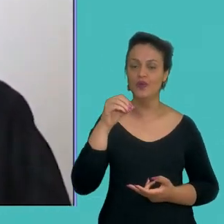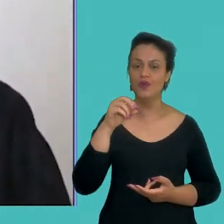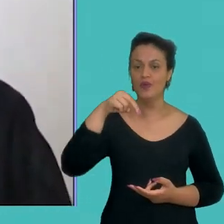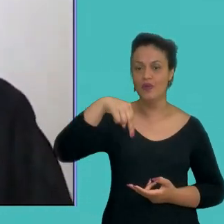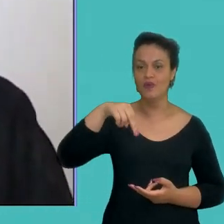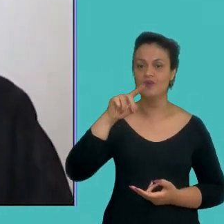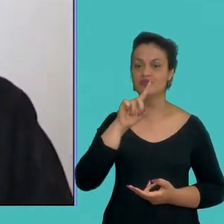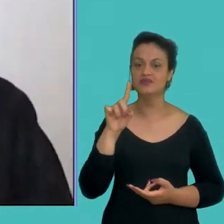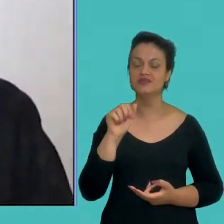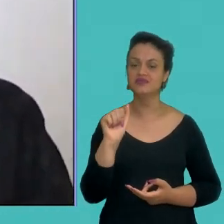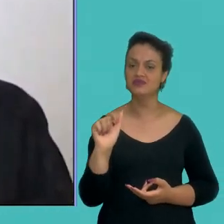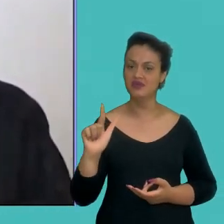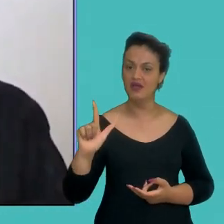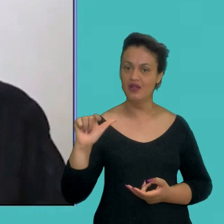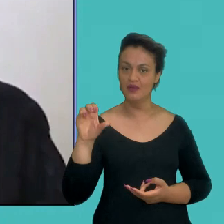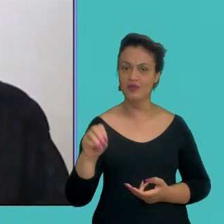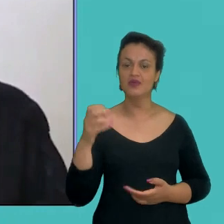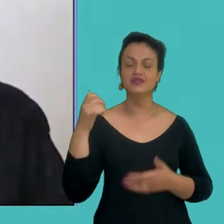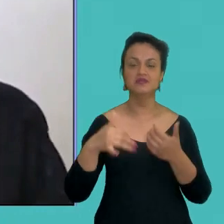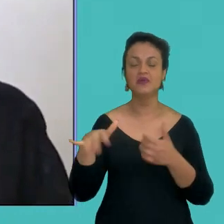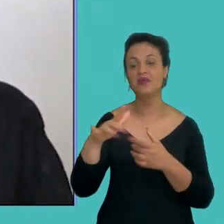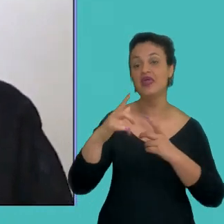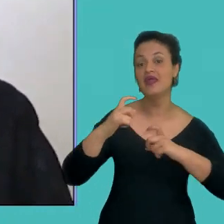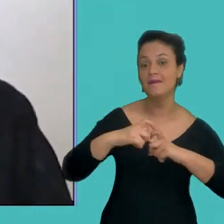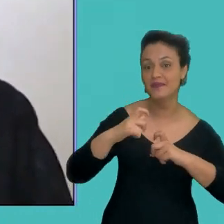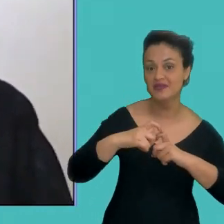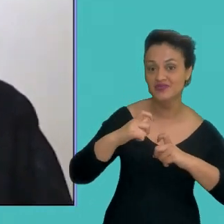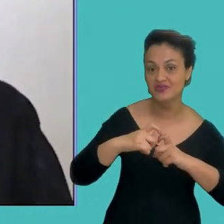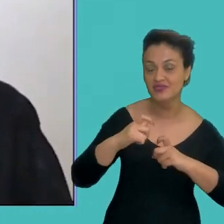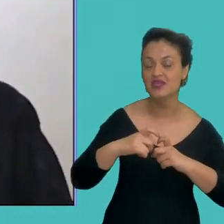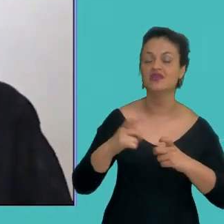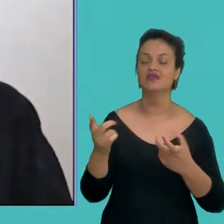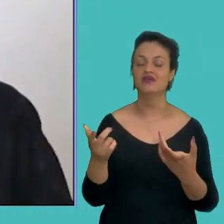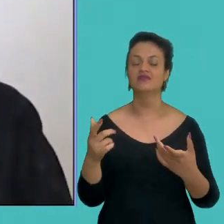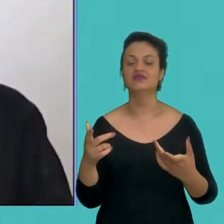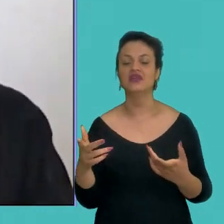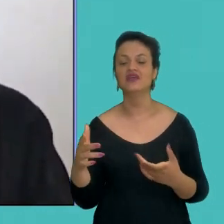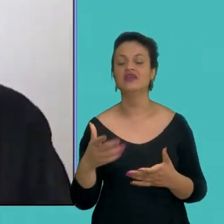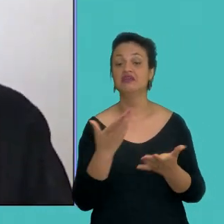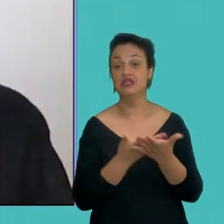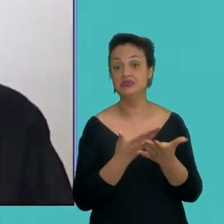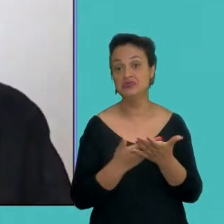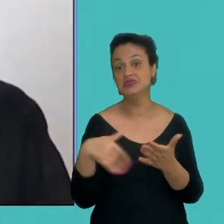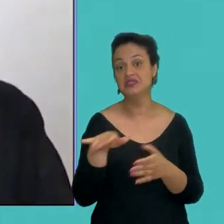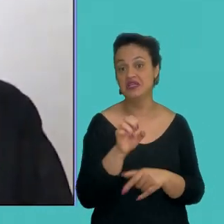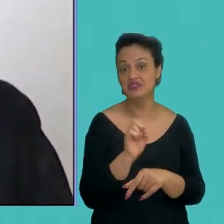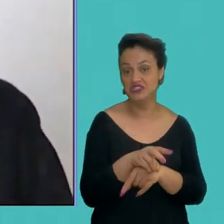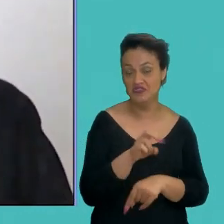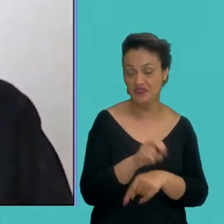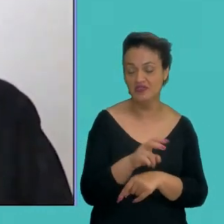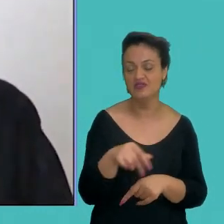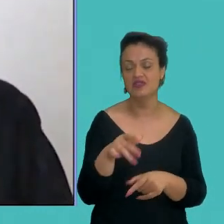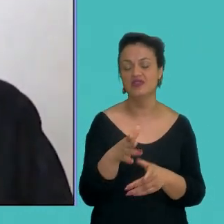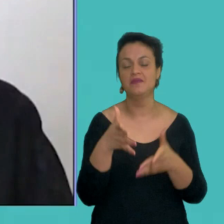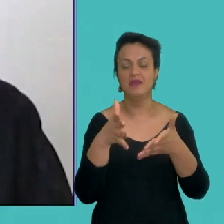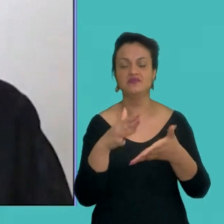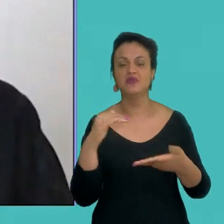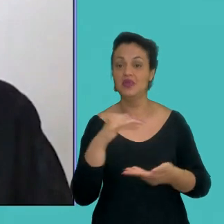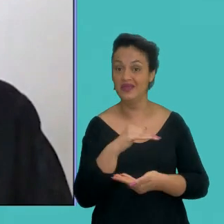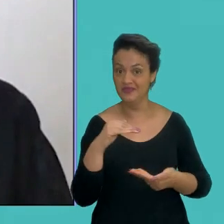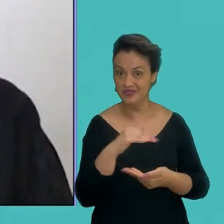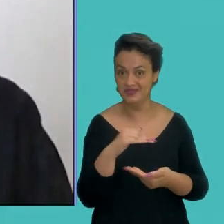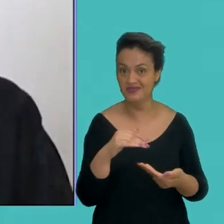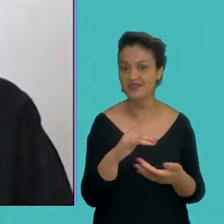Vecina também trouxe várias perspectivas, não só do médico, como também do epidemiologista, fundador e presidente